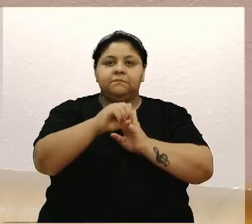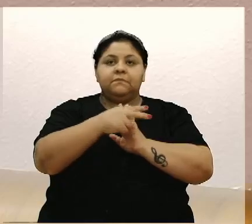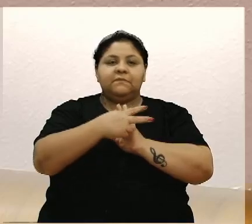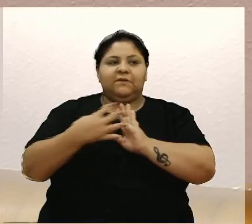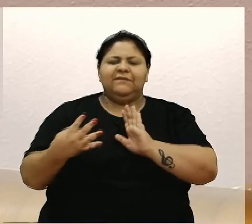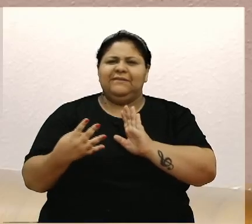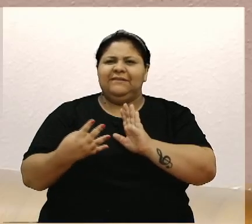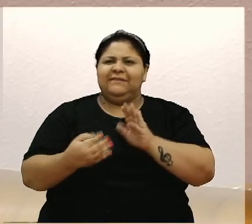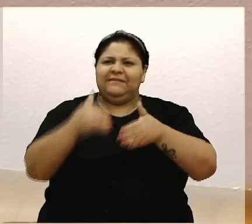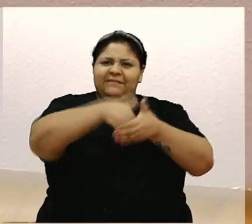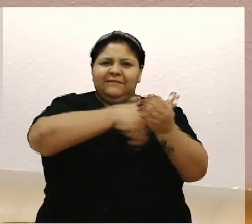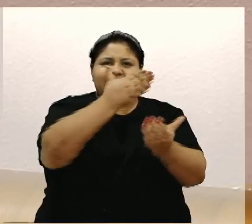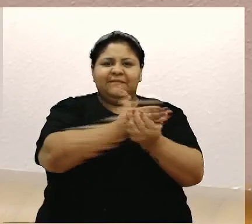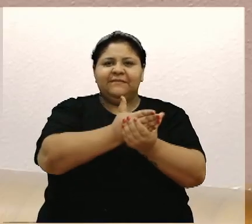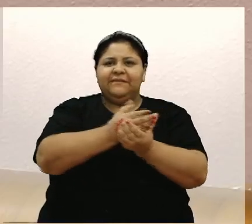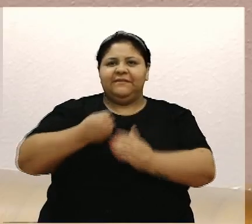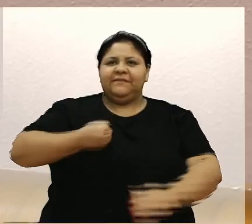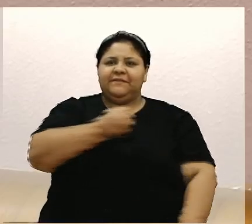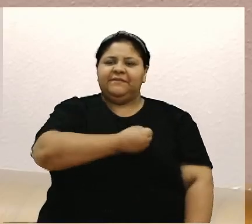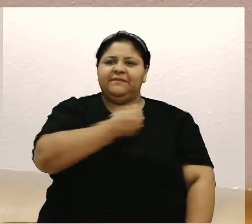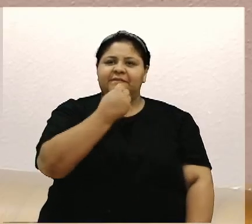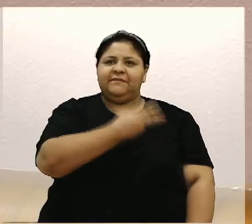163/2024, contido no processo número